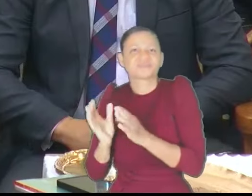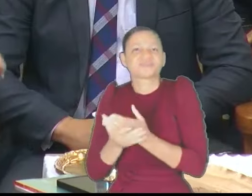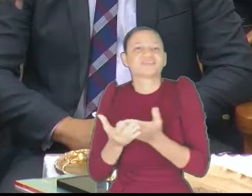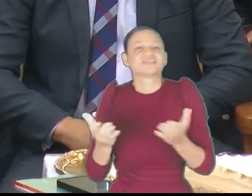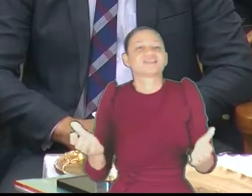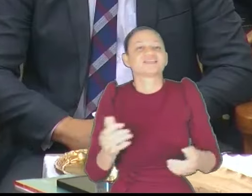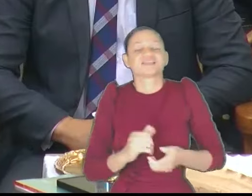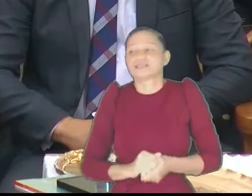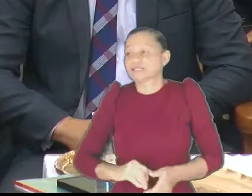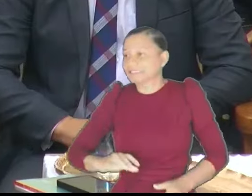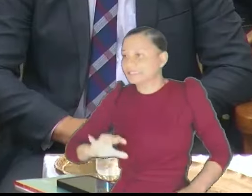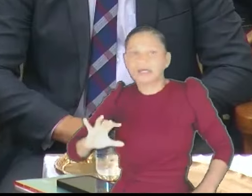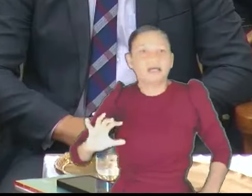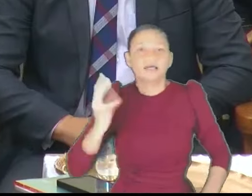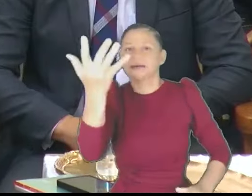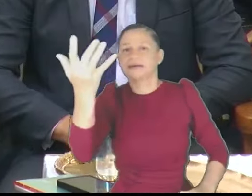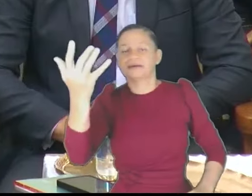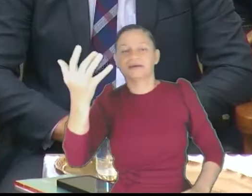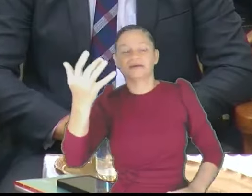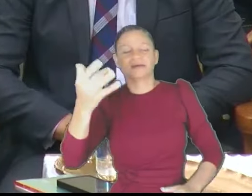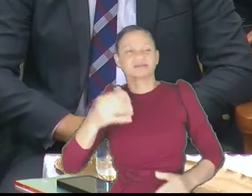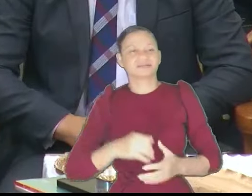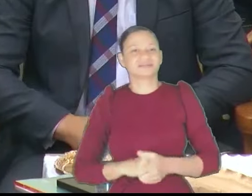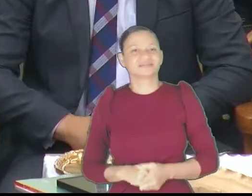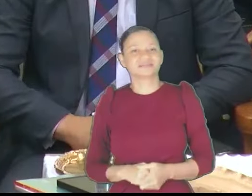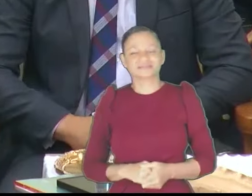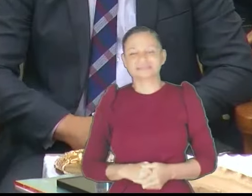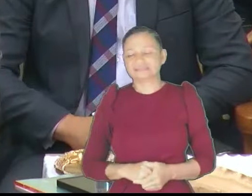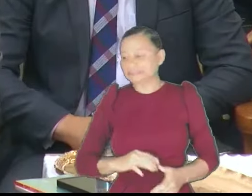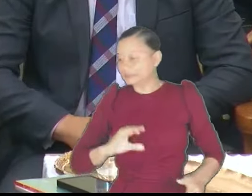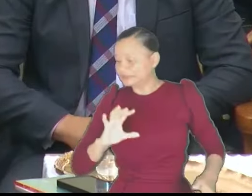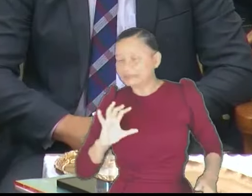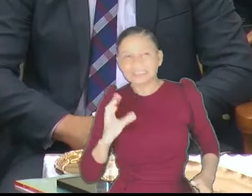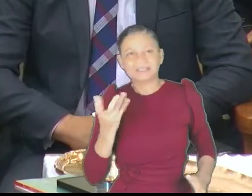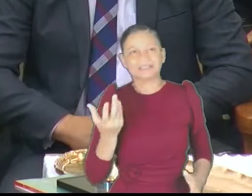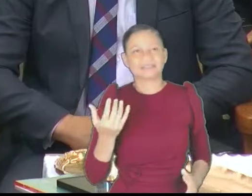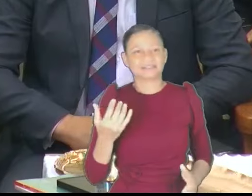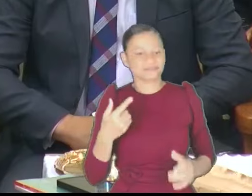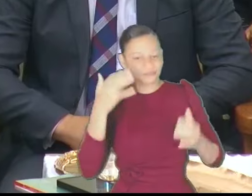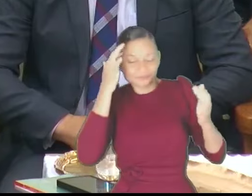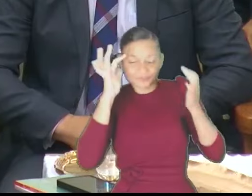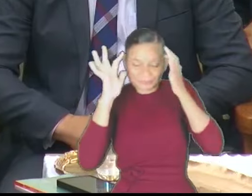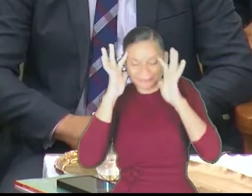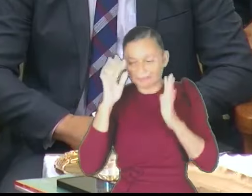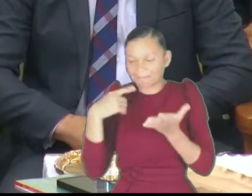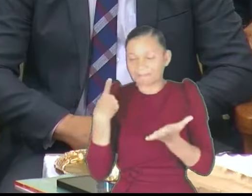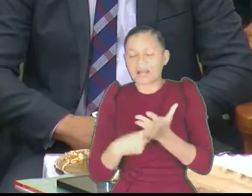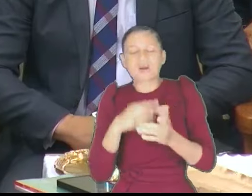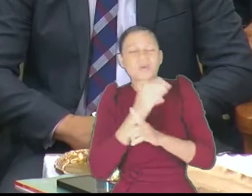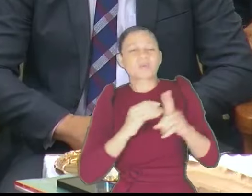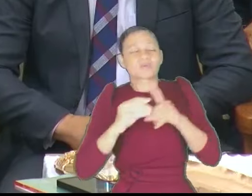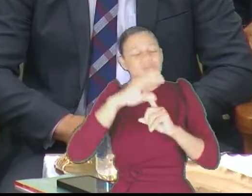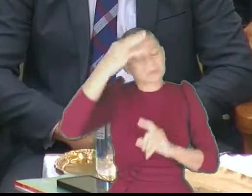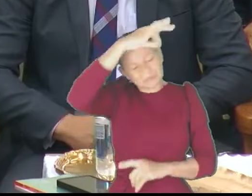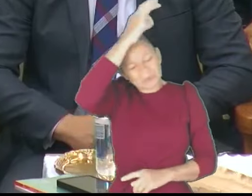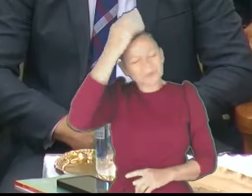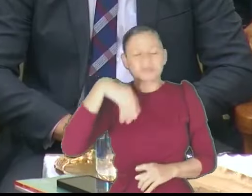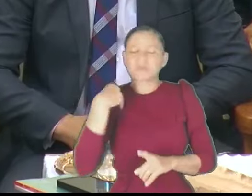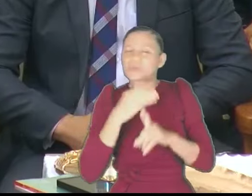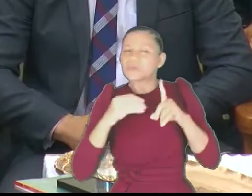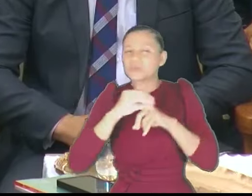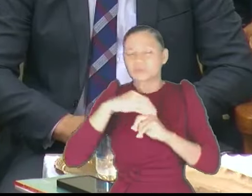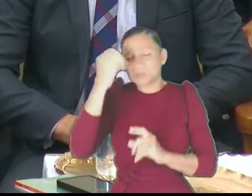e de repente. Eu não sei como é que tem gente que consegue marcar culto do Espírito Santo, culto da revelação, o culto da profecia. Eu não